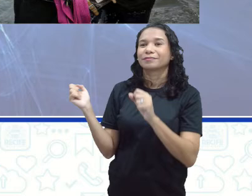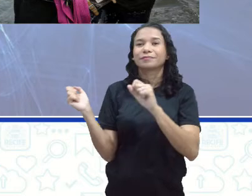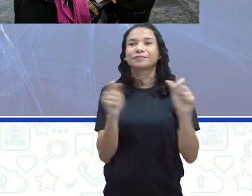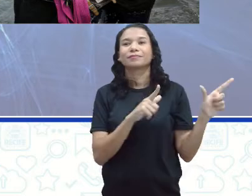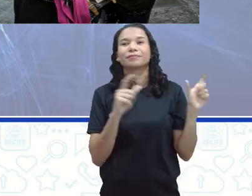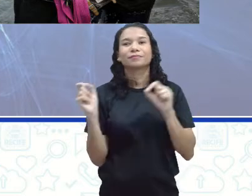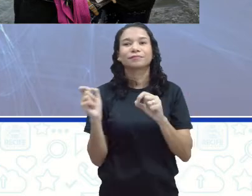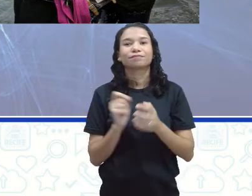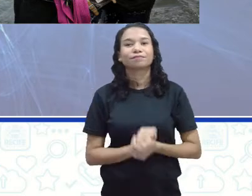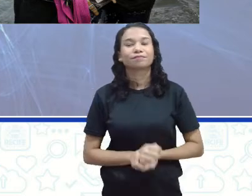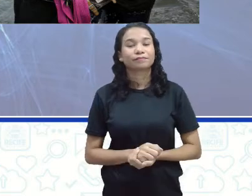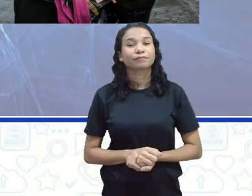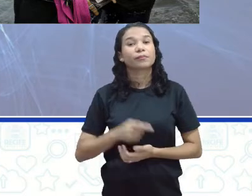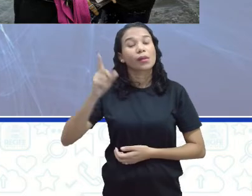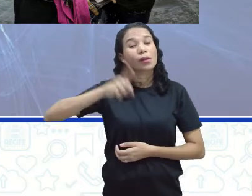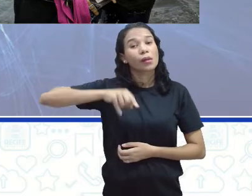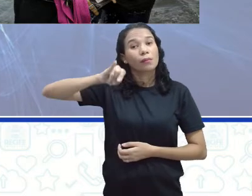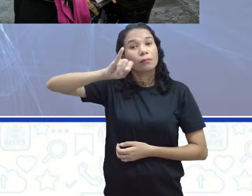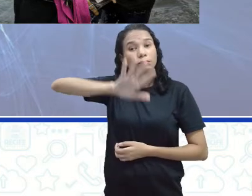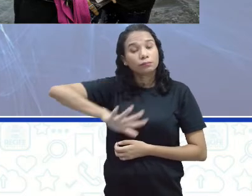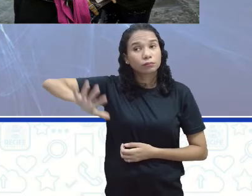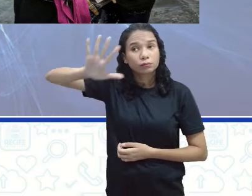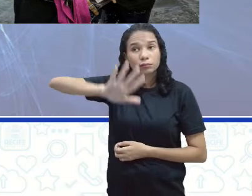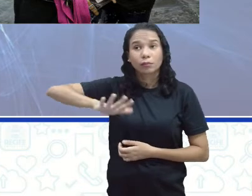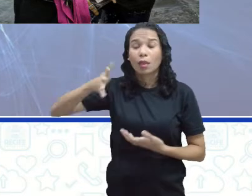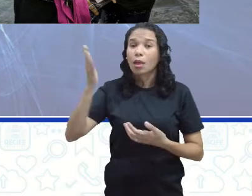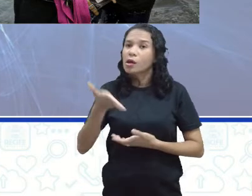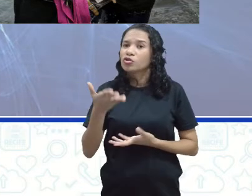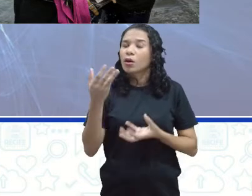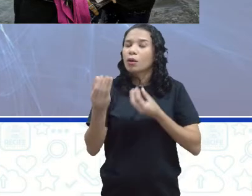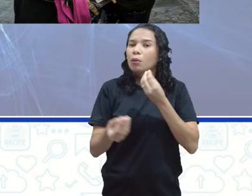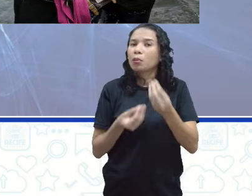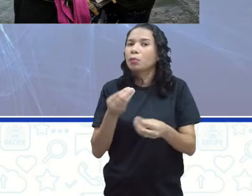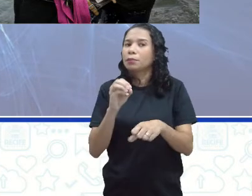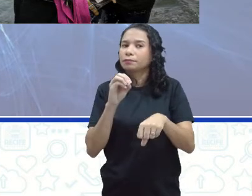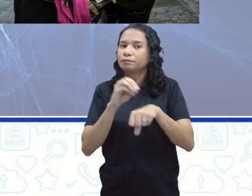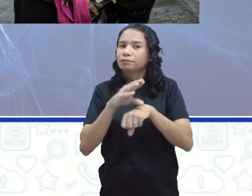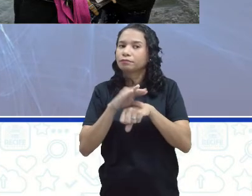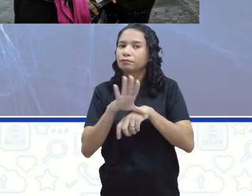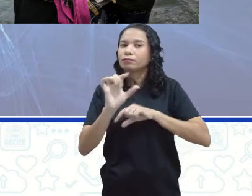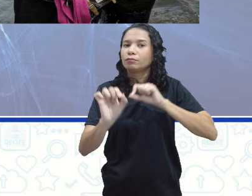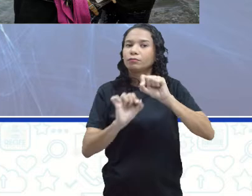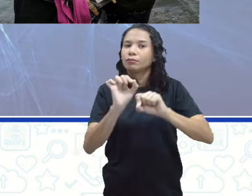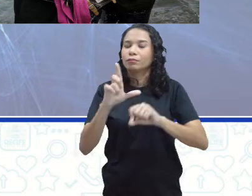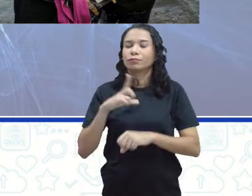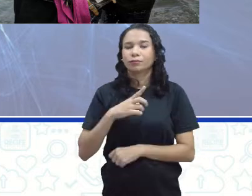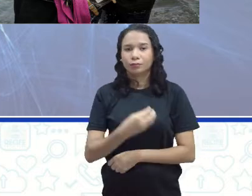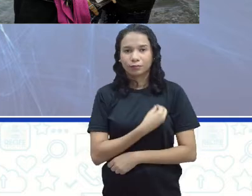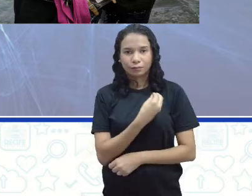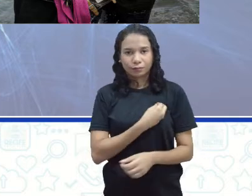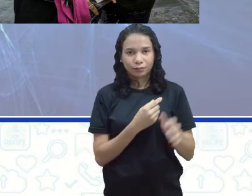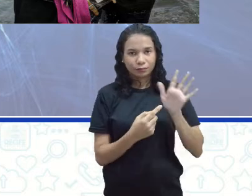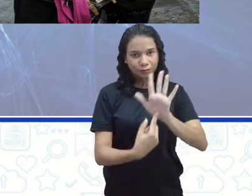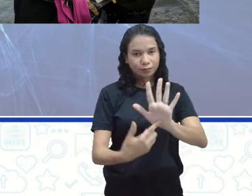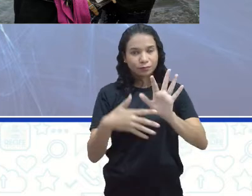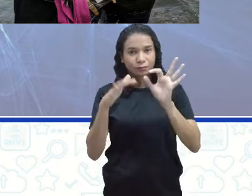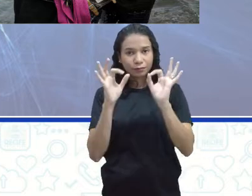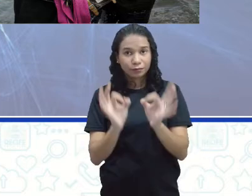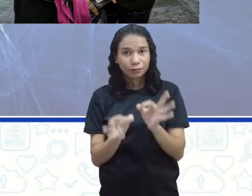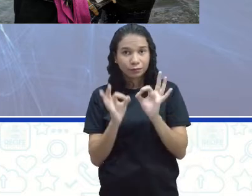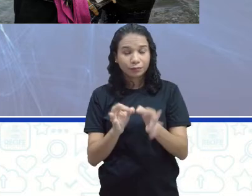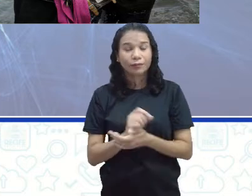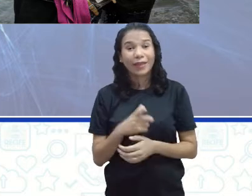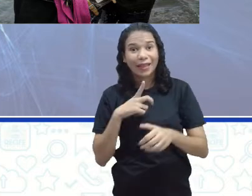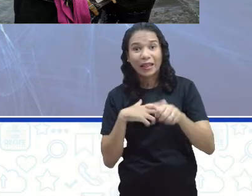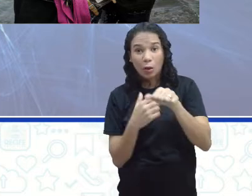seguir. Ó, essa imagem aqui, ó, eu já dei um toque sobre isso que ia aparecer, né? Que